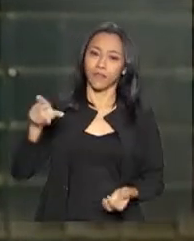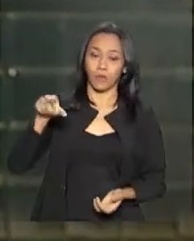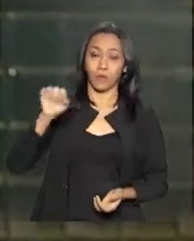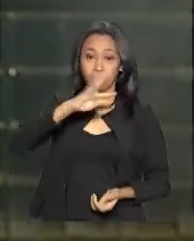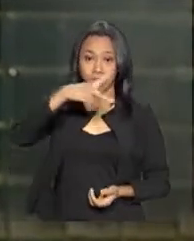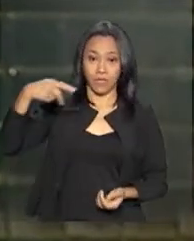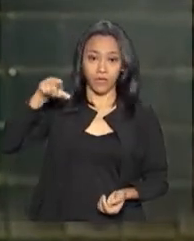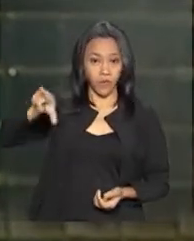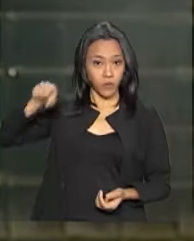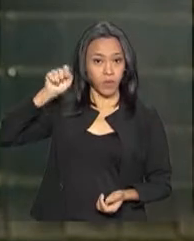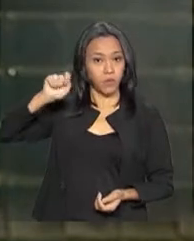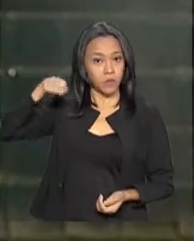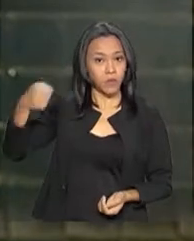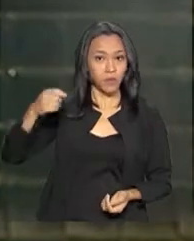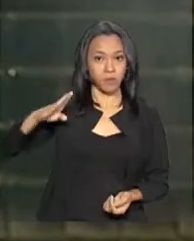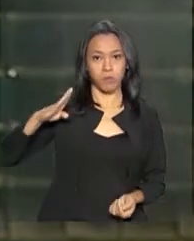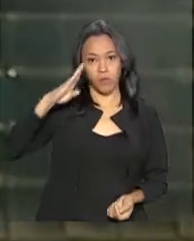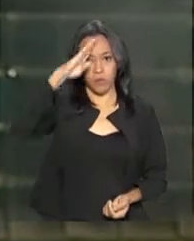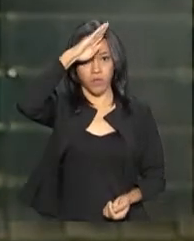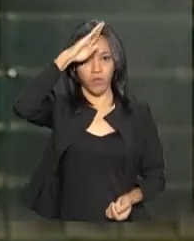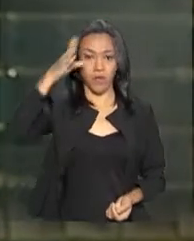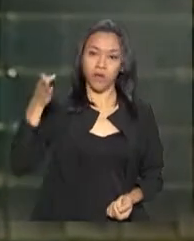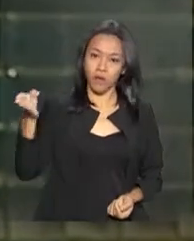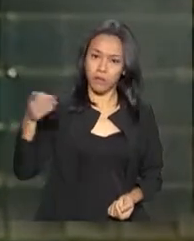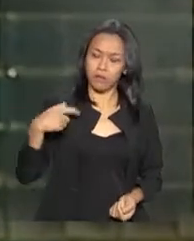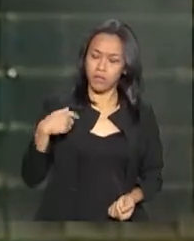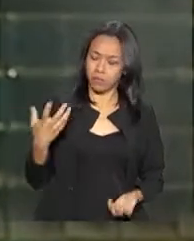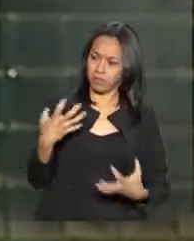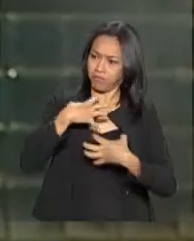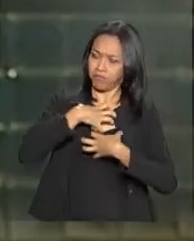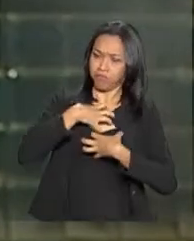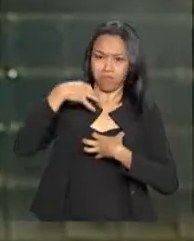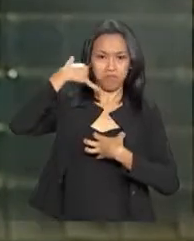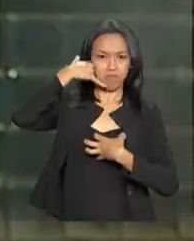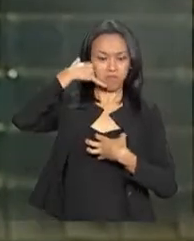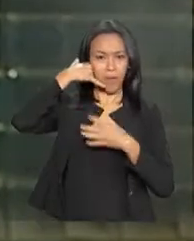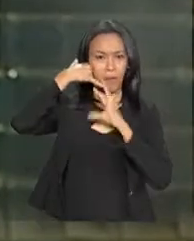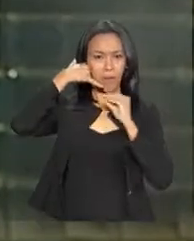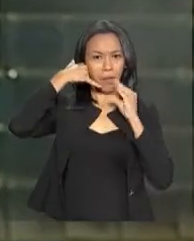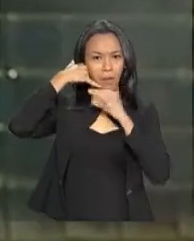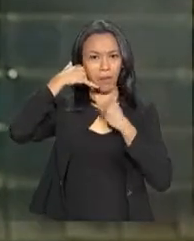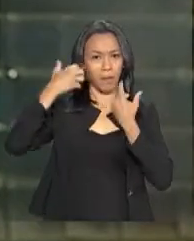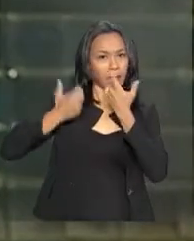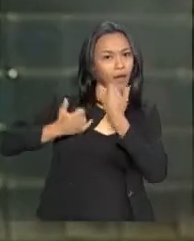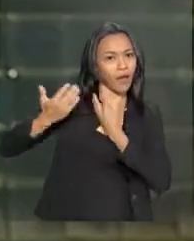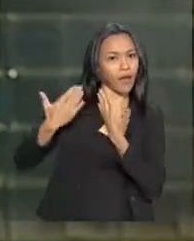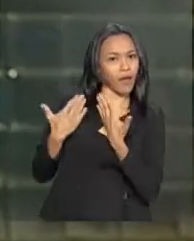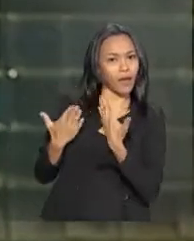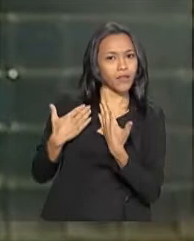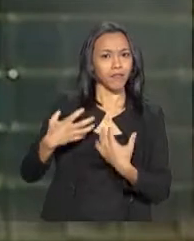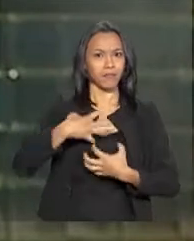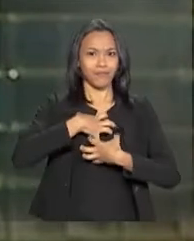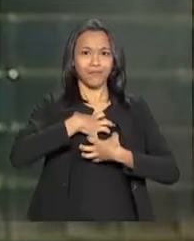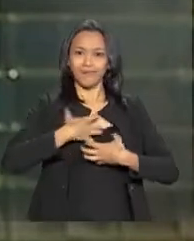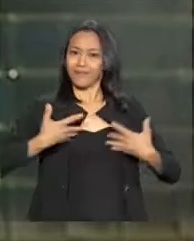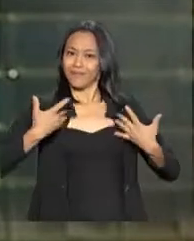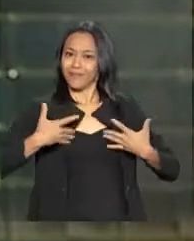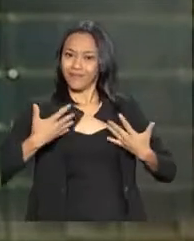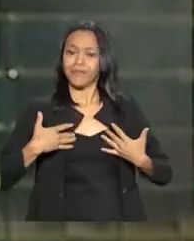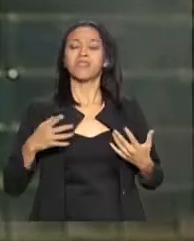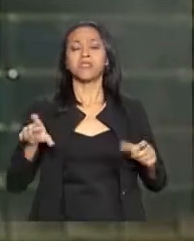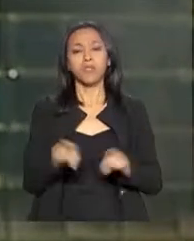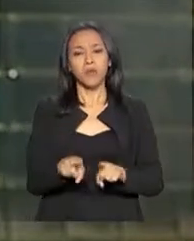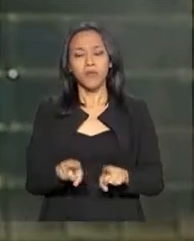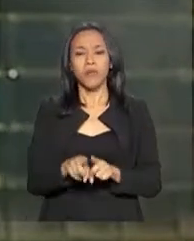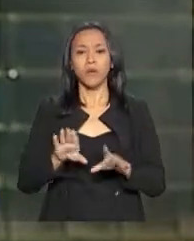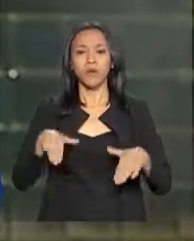bolsonaro pude perceber o seu entusiasmo não só quando conversou comigo agora quando fez declarações